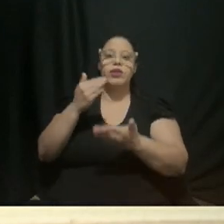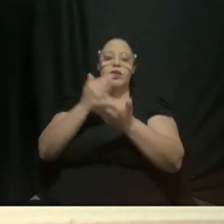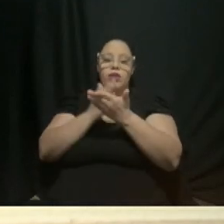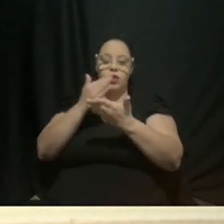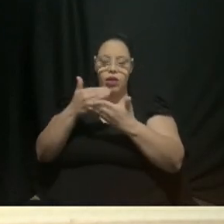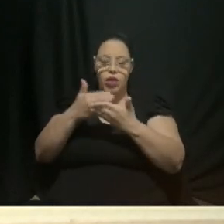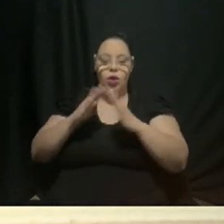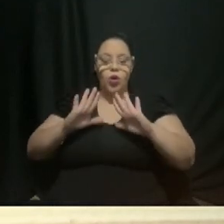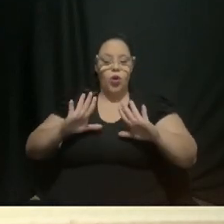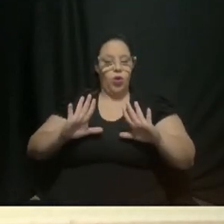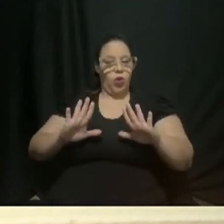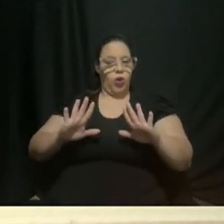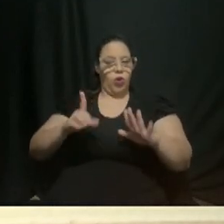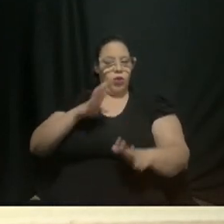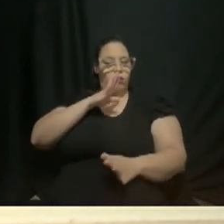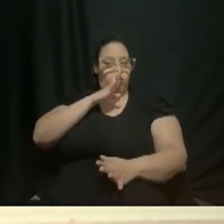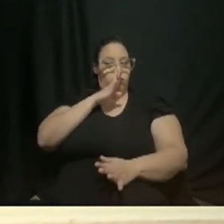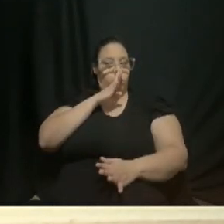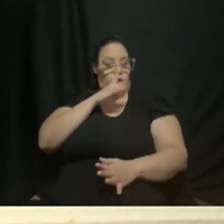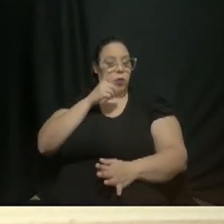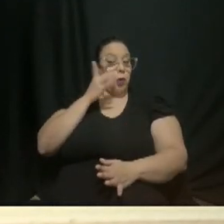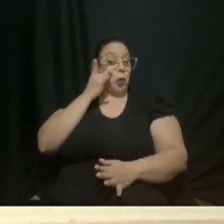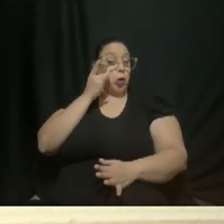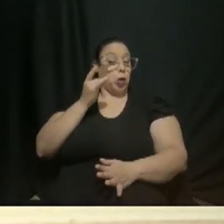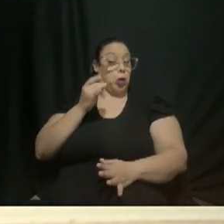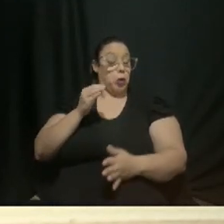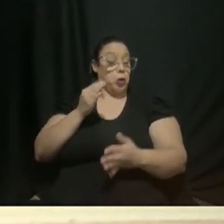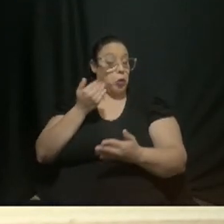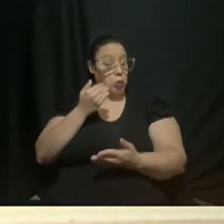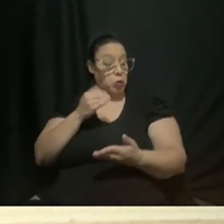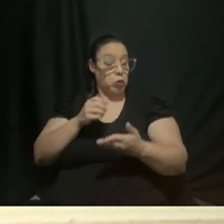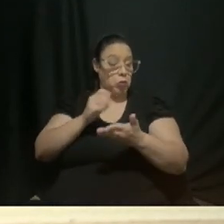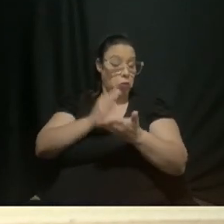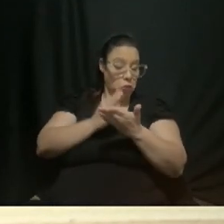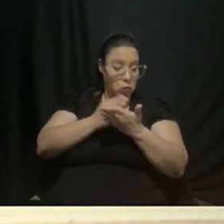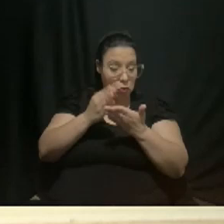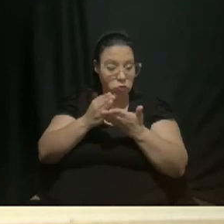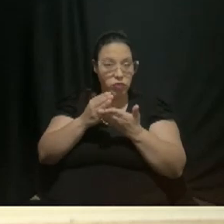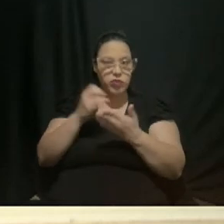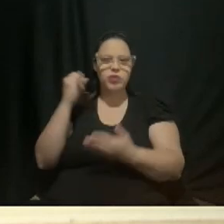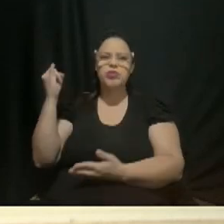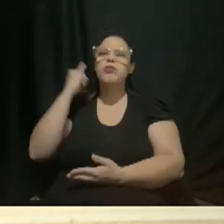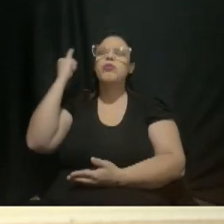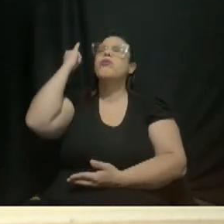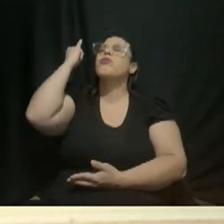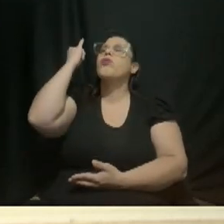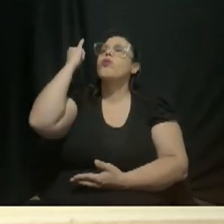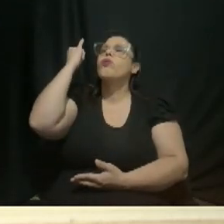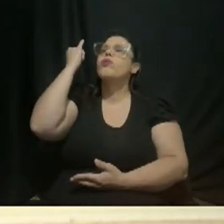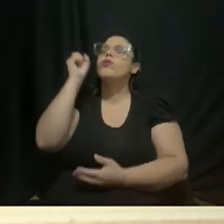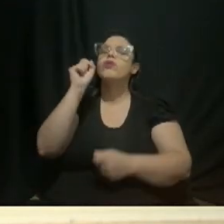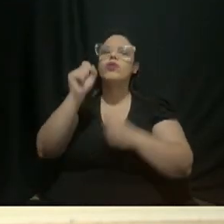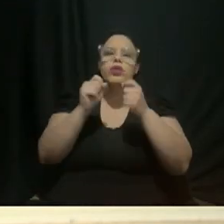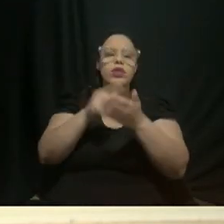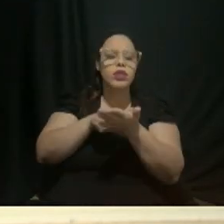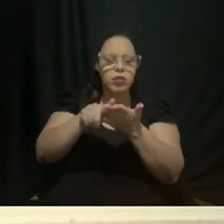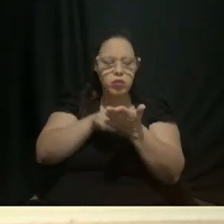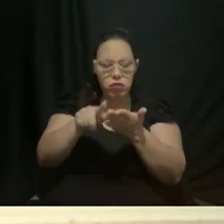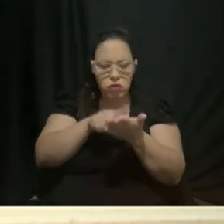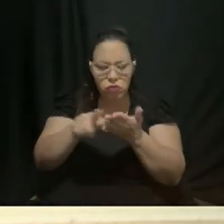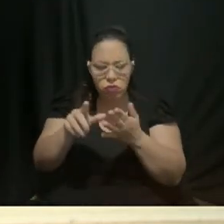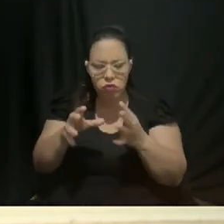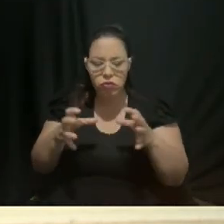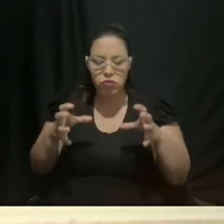Para preparar os alimentos, eles sempre exigem. Fala para mim a importância de manter, né, sempre a higienização dos alimentos, porque às